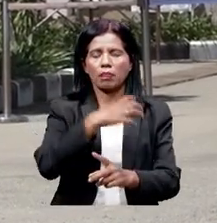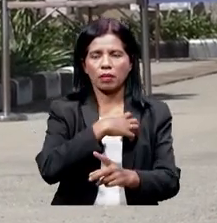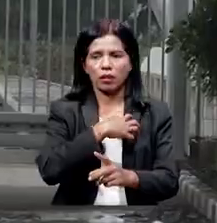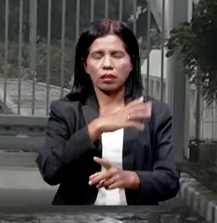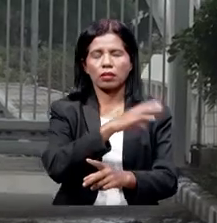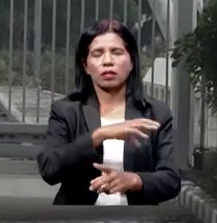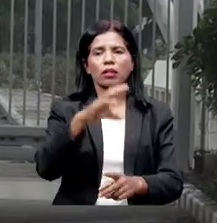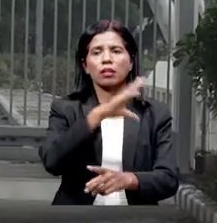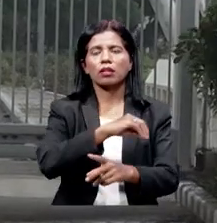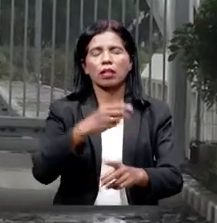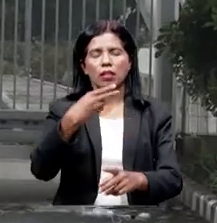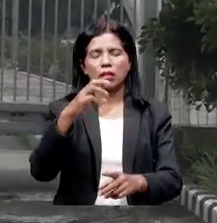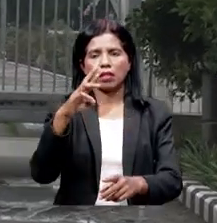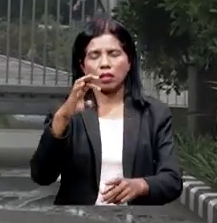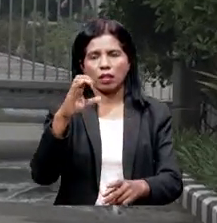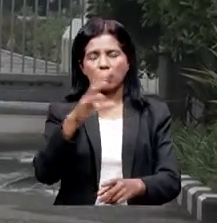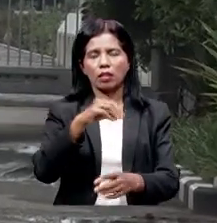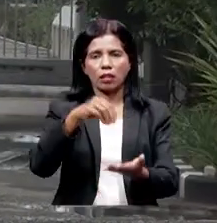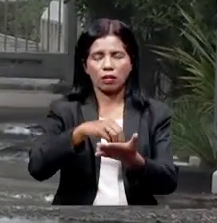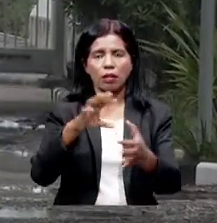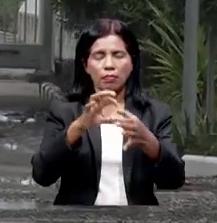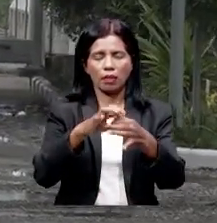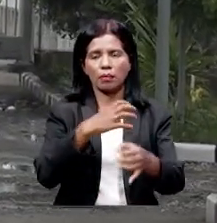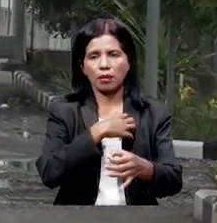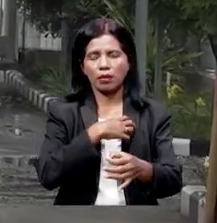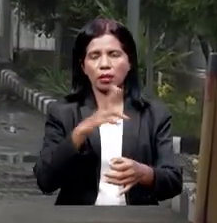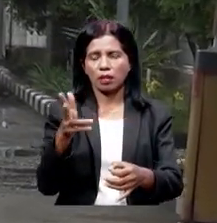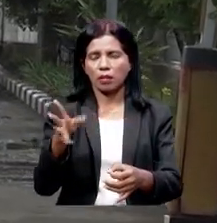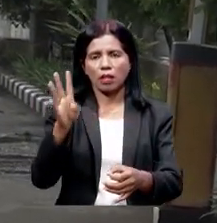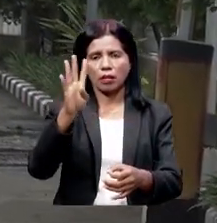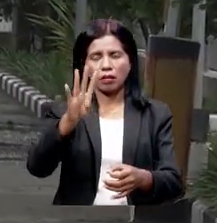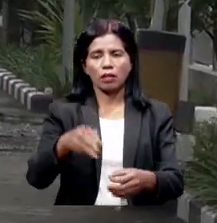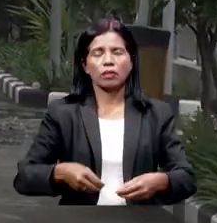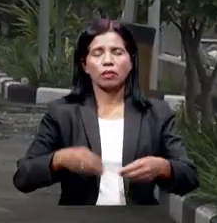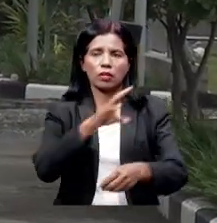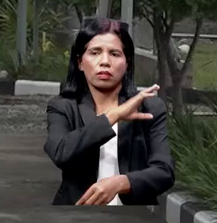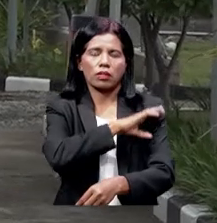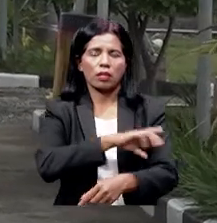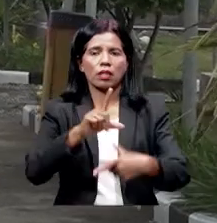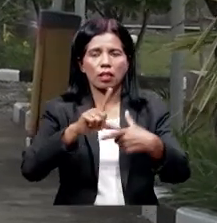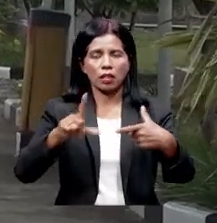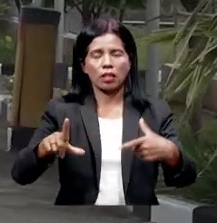comissário geral Henrique da Costa coloca também membro polícia na intervenção hat, olha a força de segurança e a linha